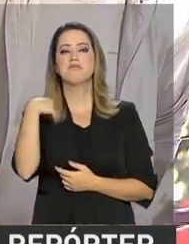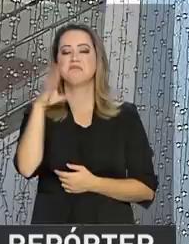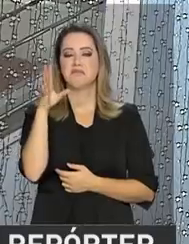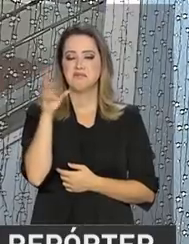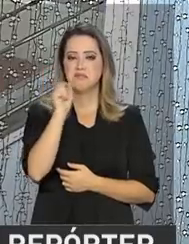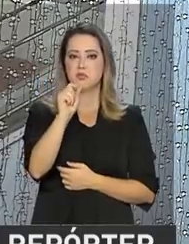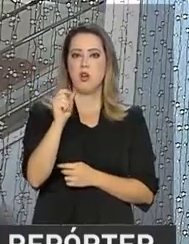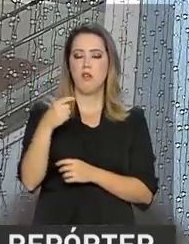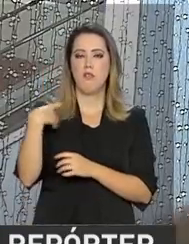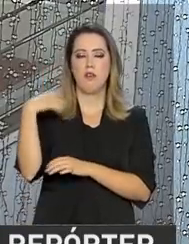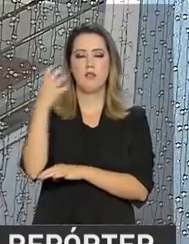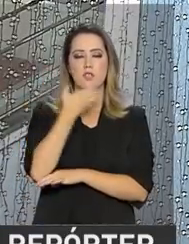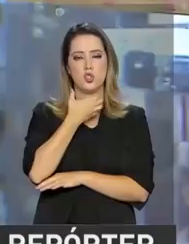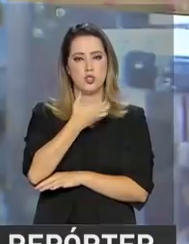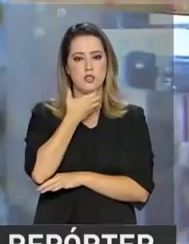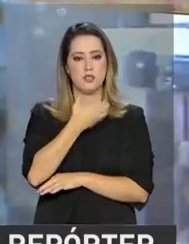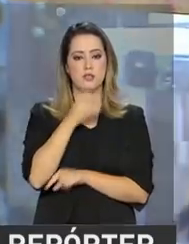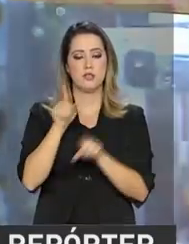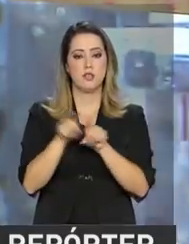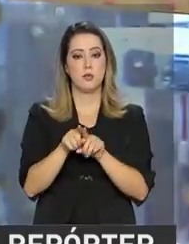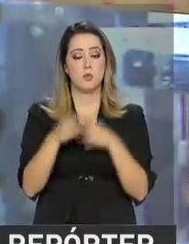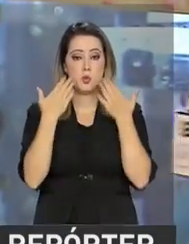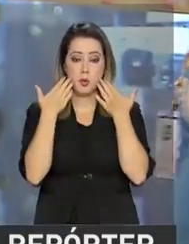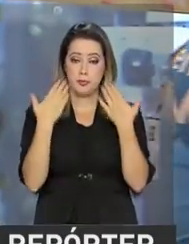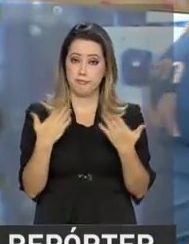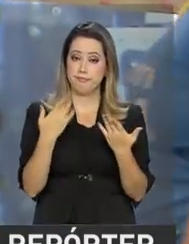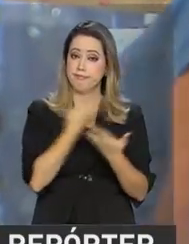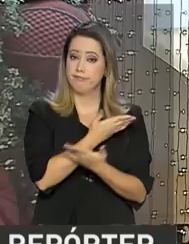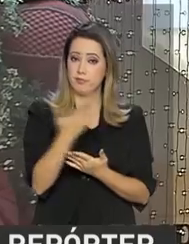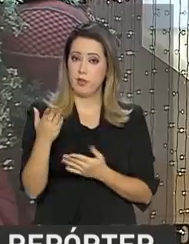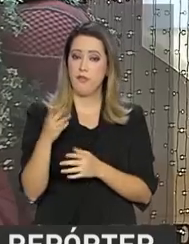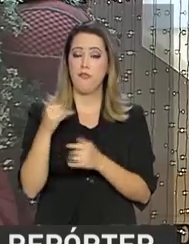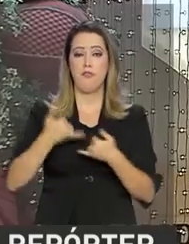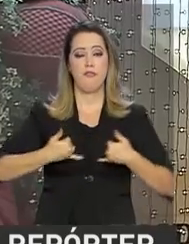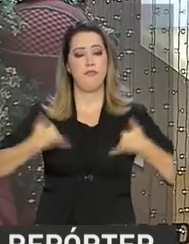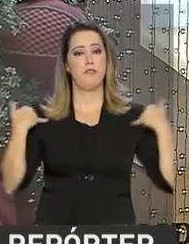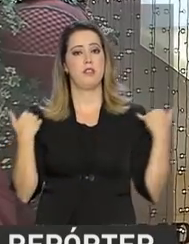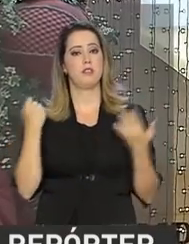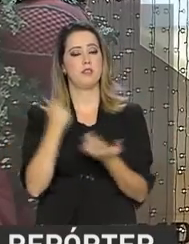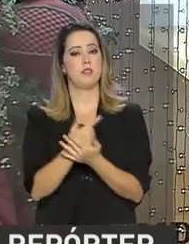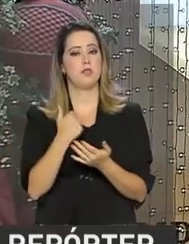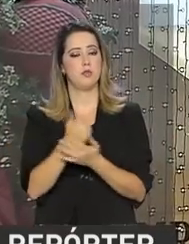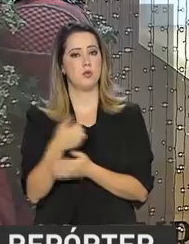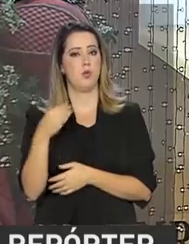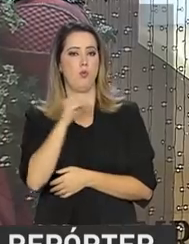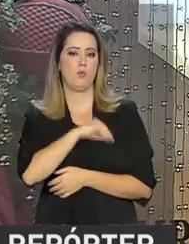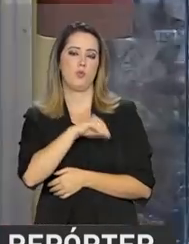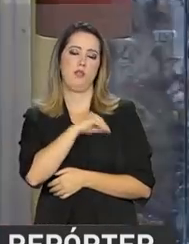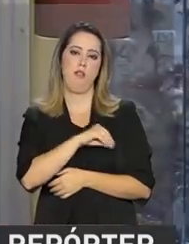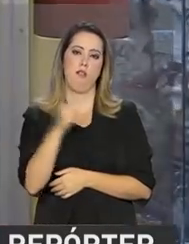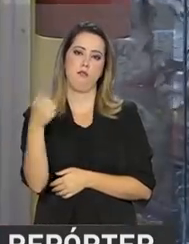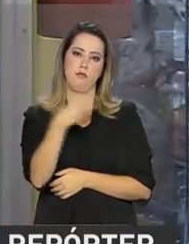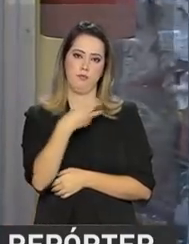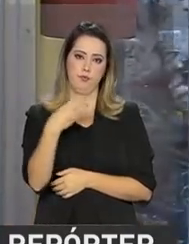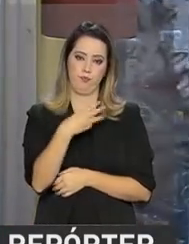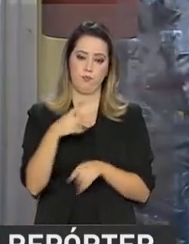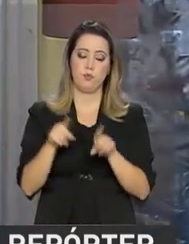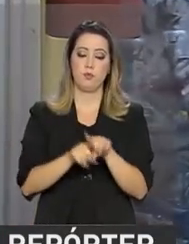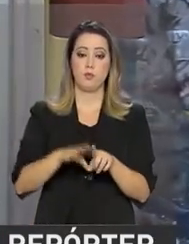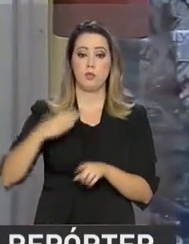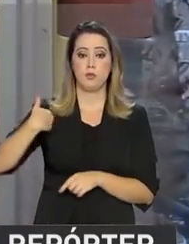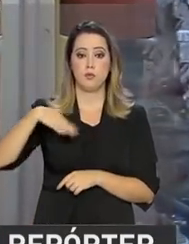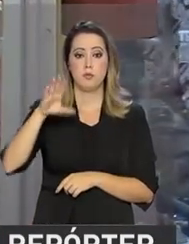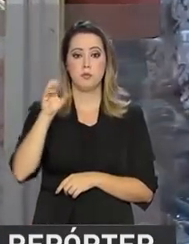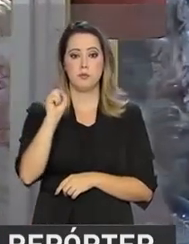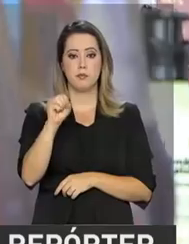fim de ano começam a aparecer é tempo de festas compras e décimo terceiro salário na conta mais de 83